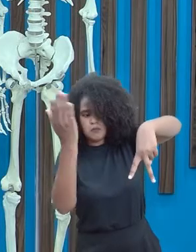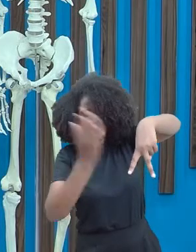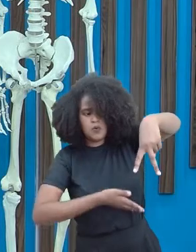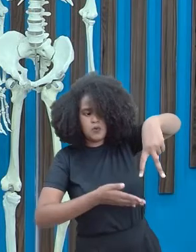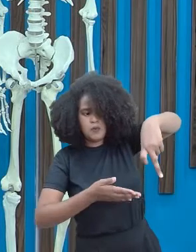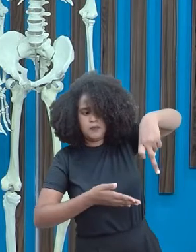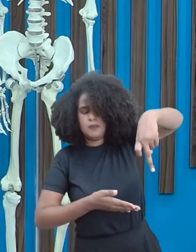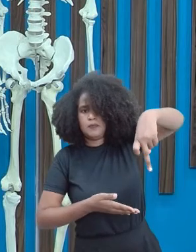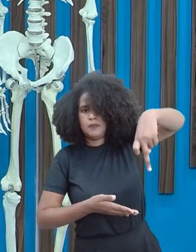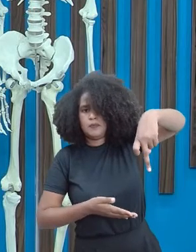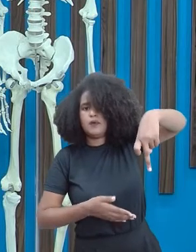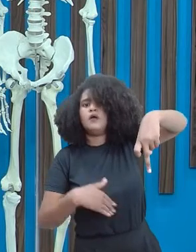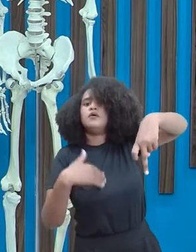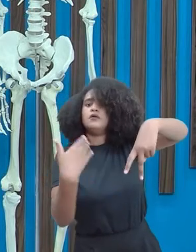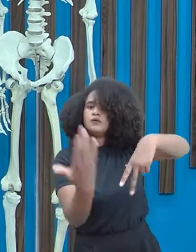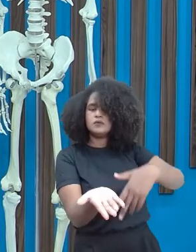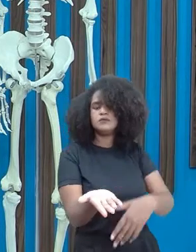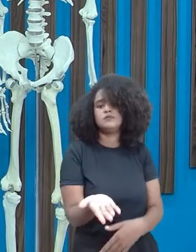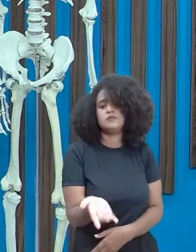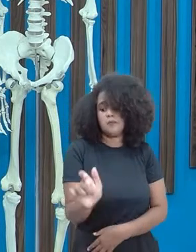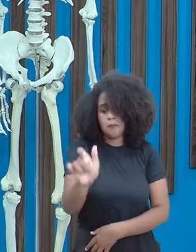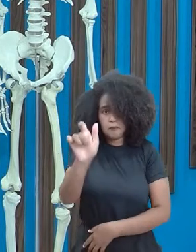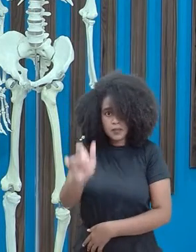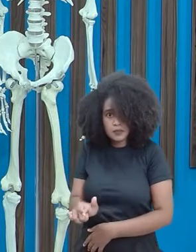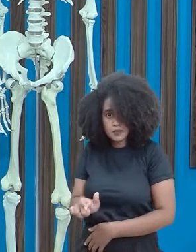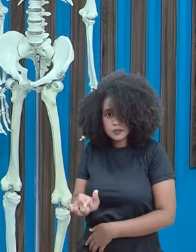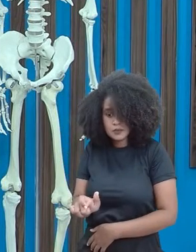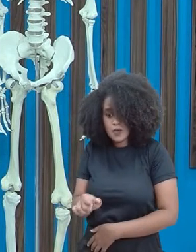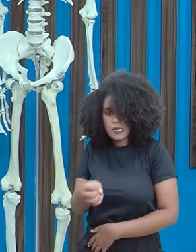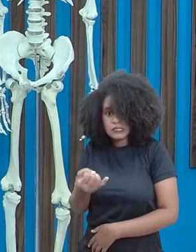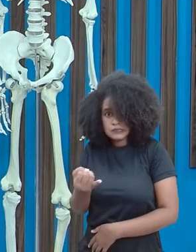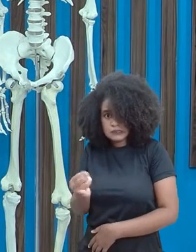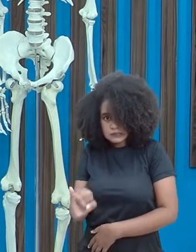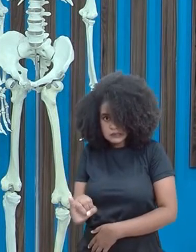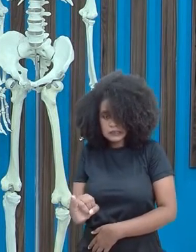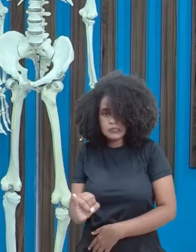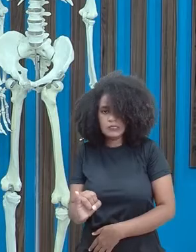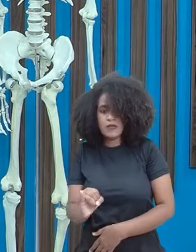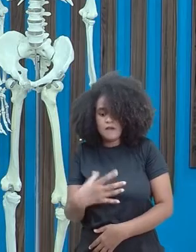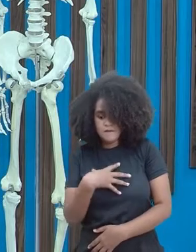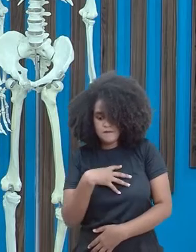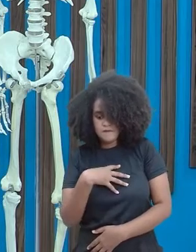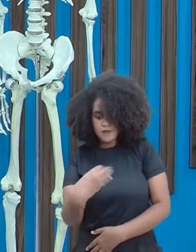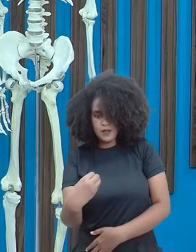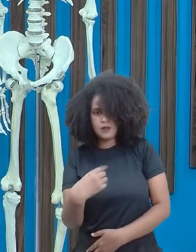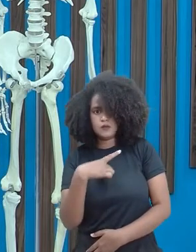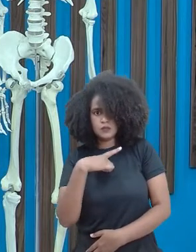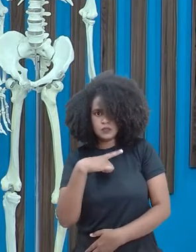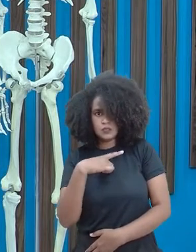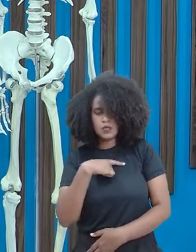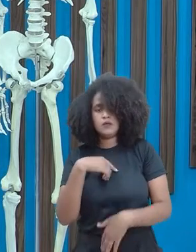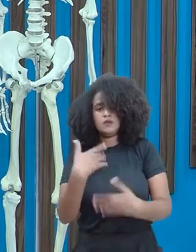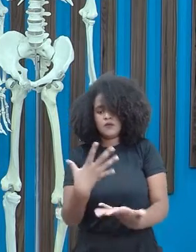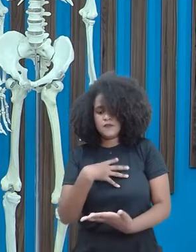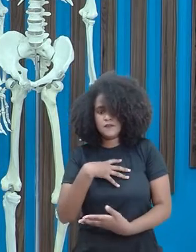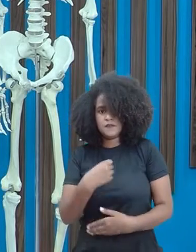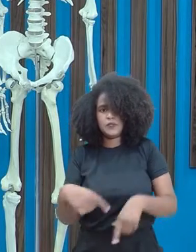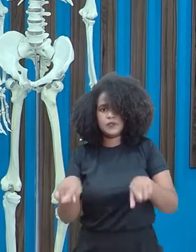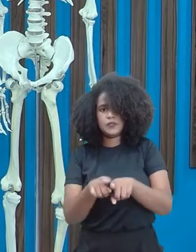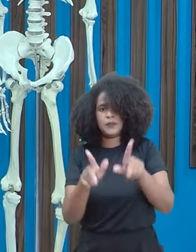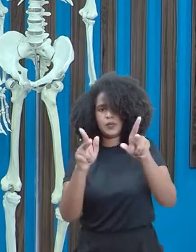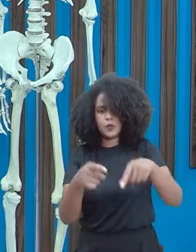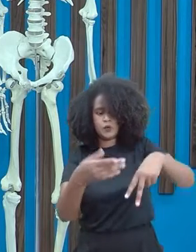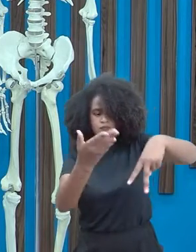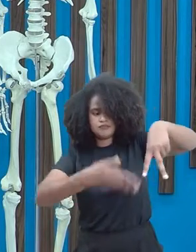Para Lamarck, esse indivíduo, se tivesse ainda no período fértil, ele ia passar para os seus descendentes